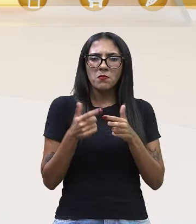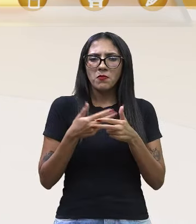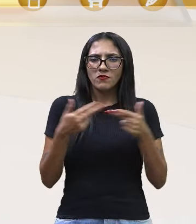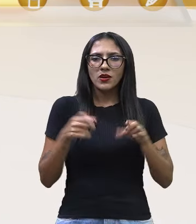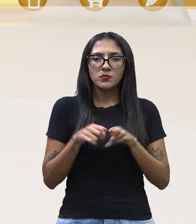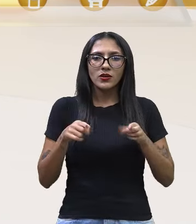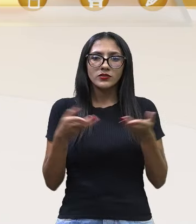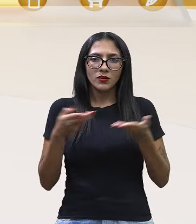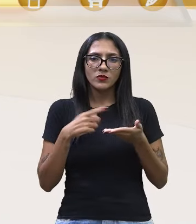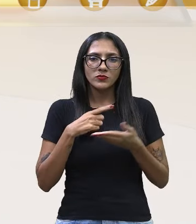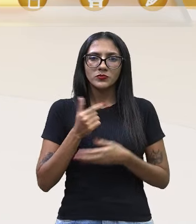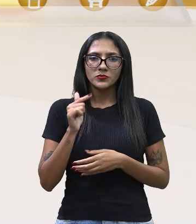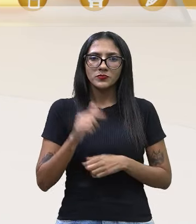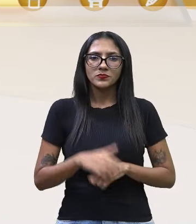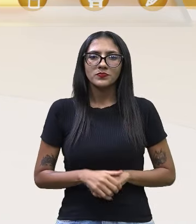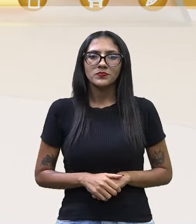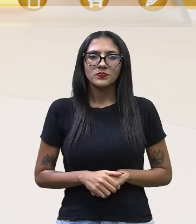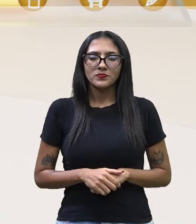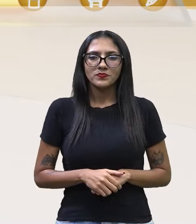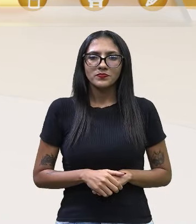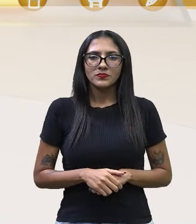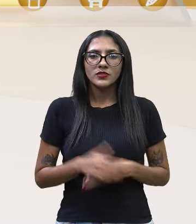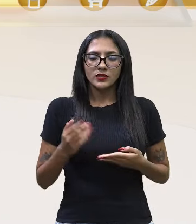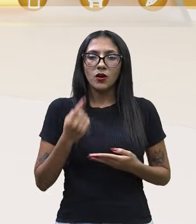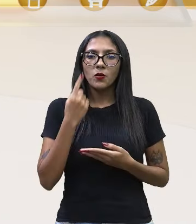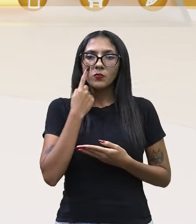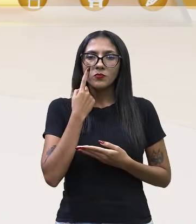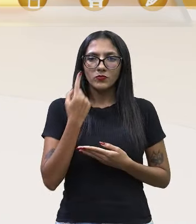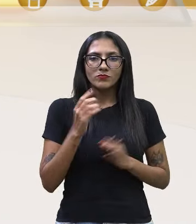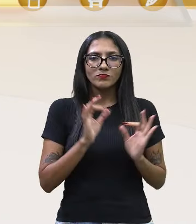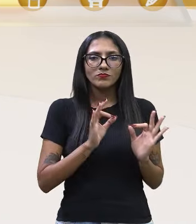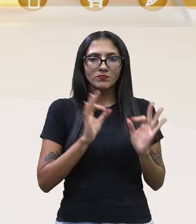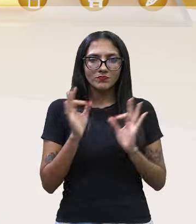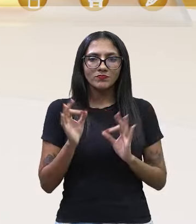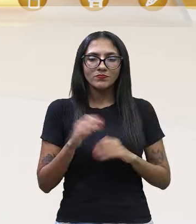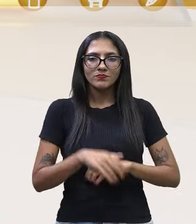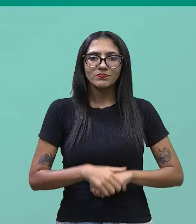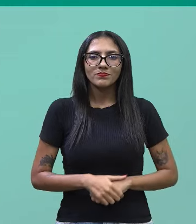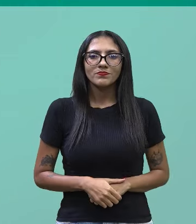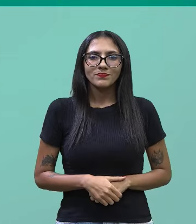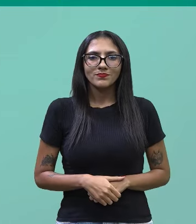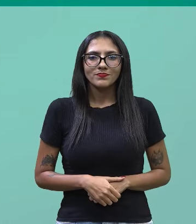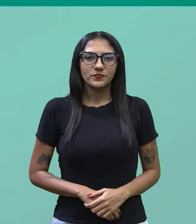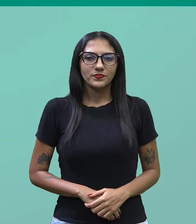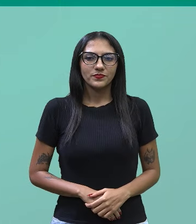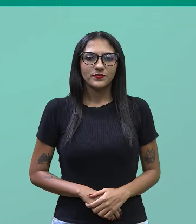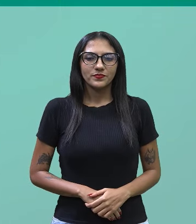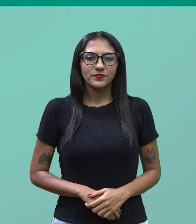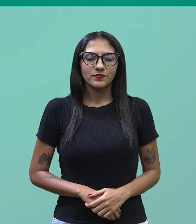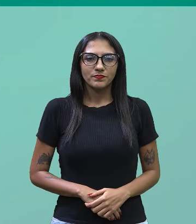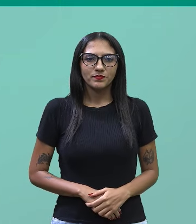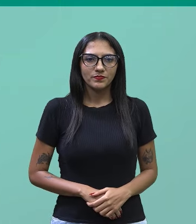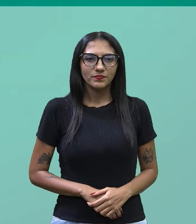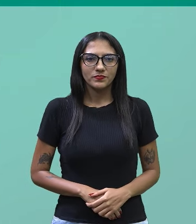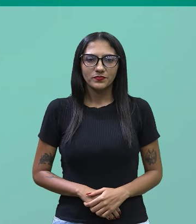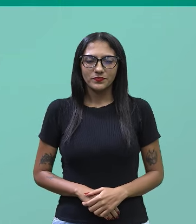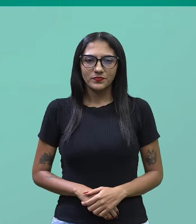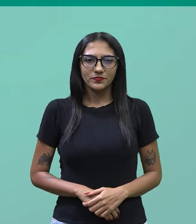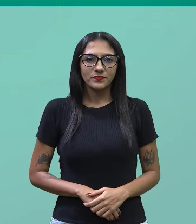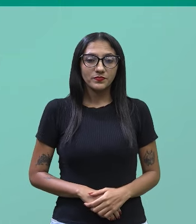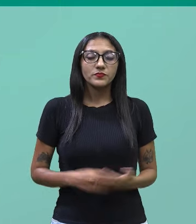mas aí é isso que nós vamos ver agora então De Olho na Tela índice de quedas na